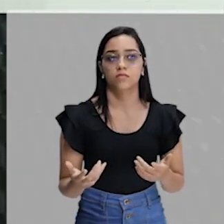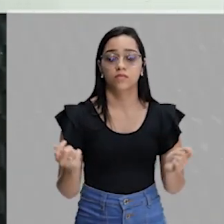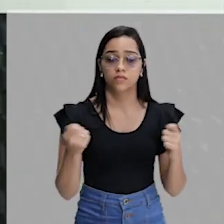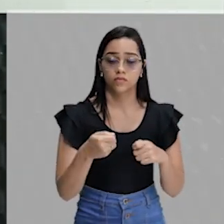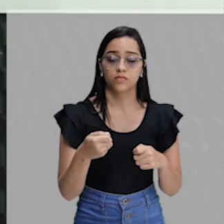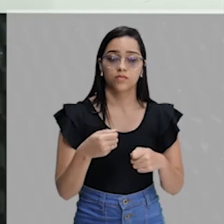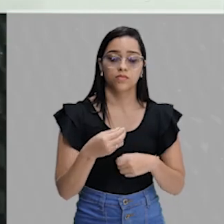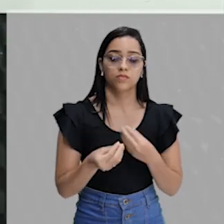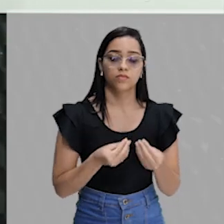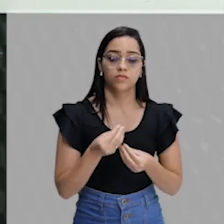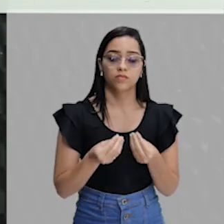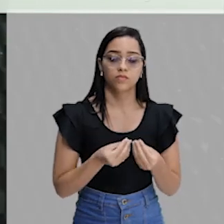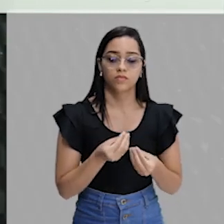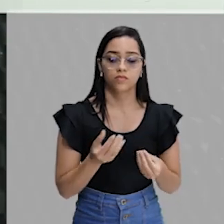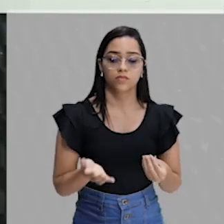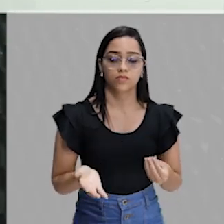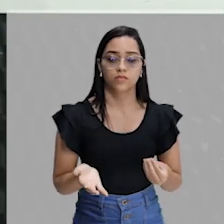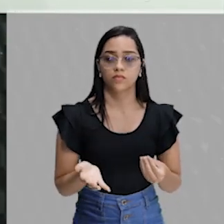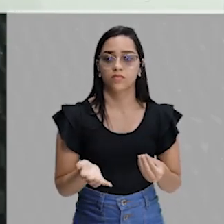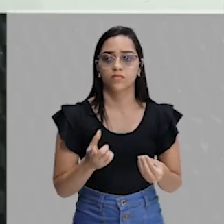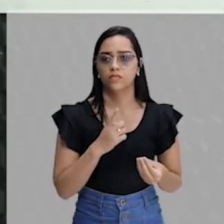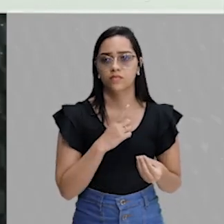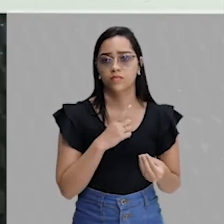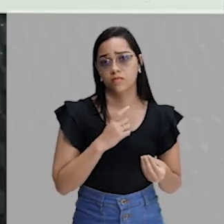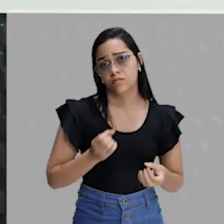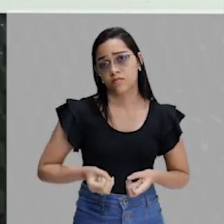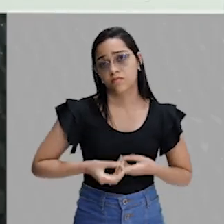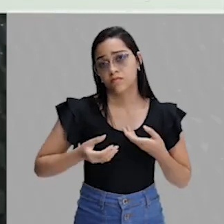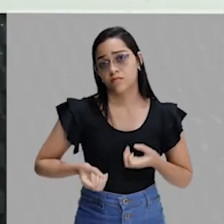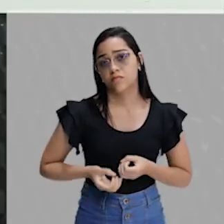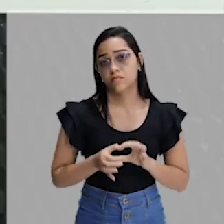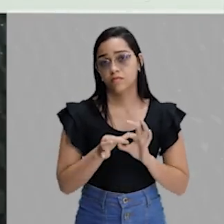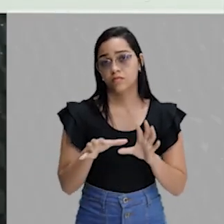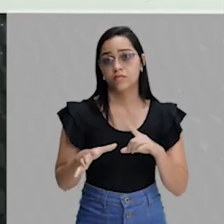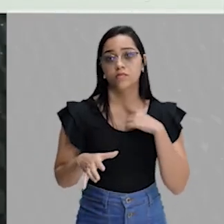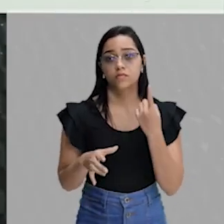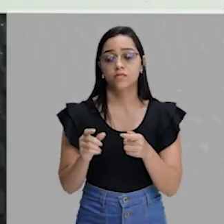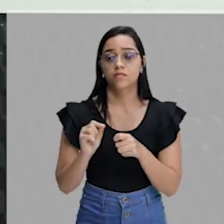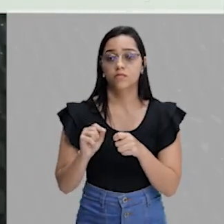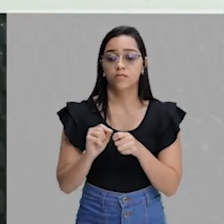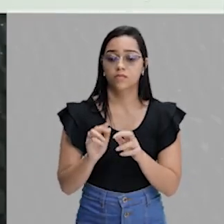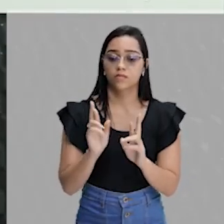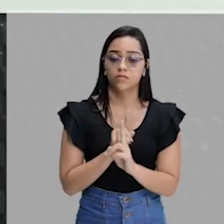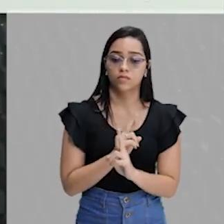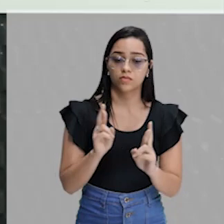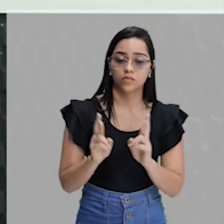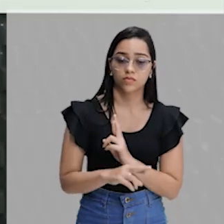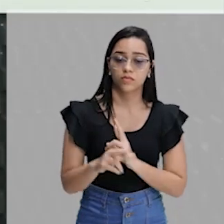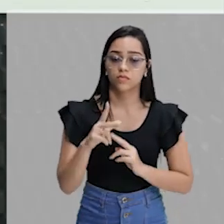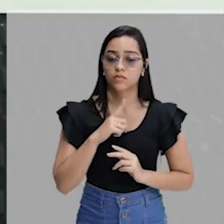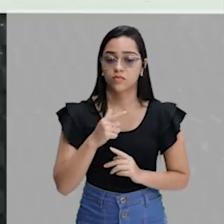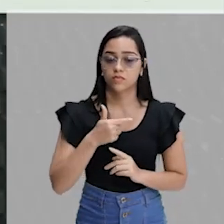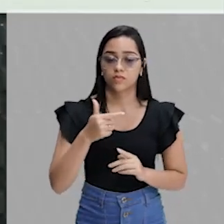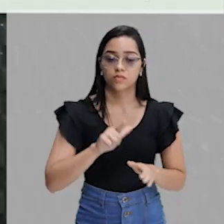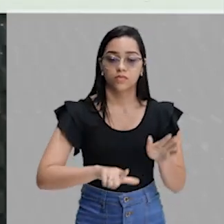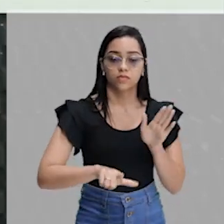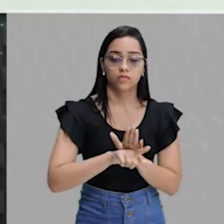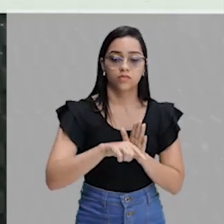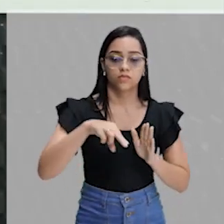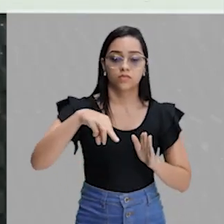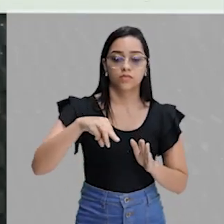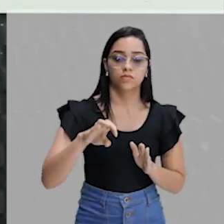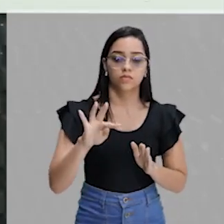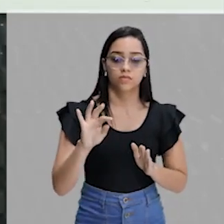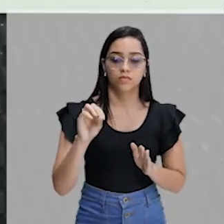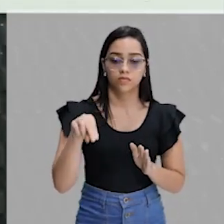eu digo assim, até que de forma espontânea, quando nós fazemos aí a relação da segunda lei de Newton